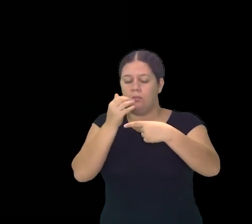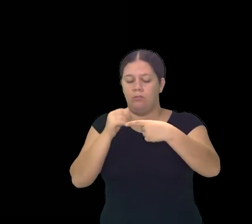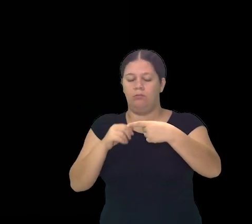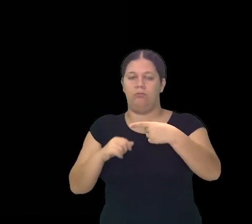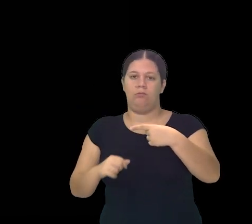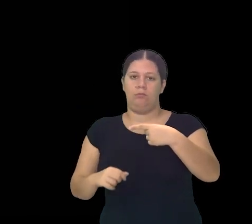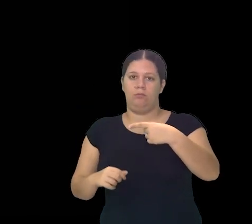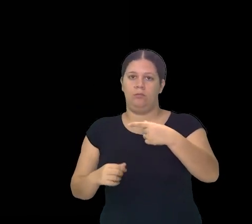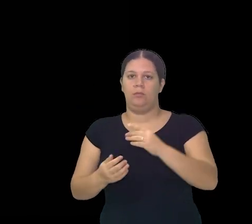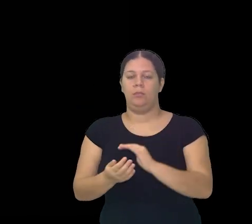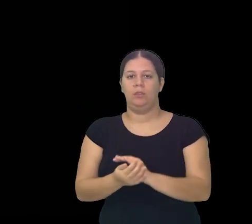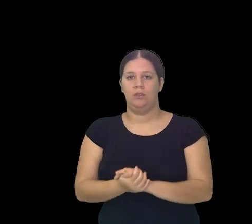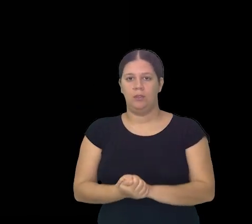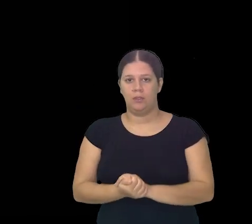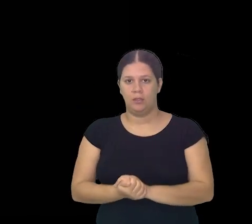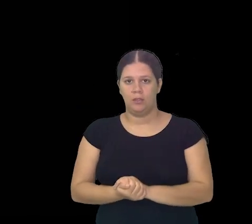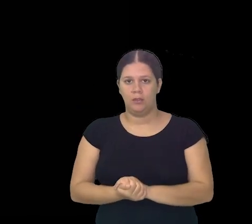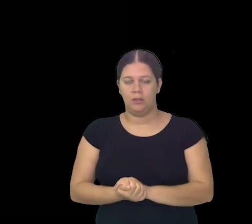comemos.